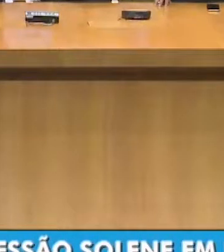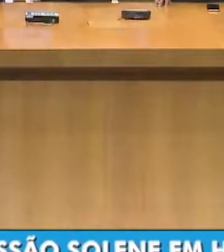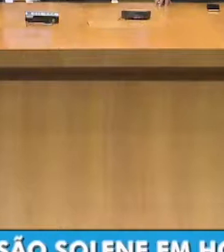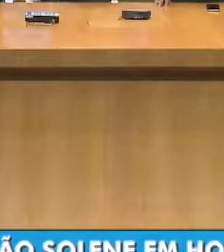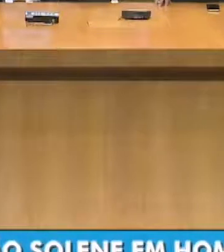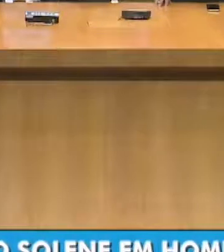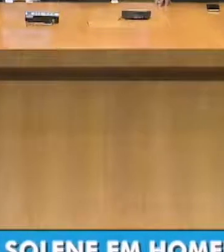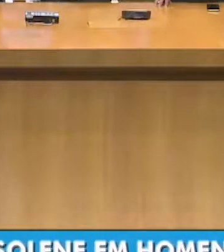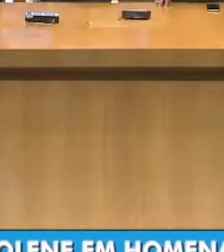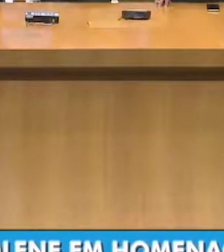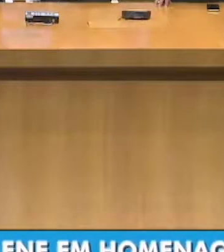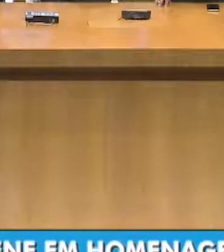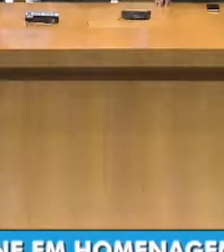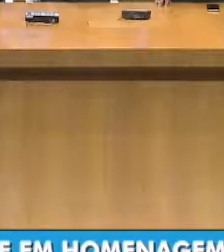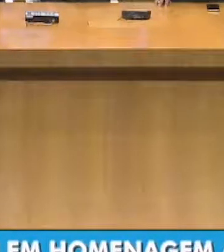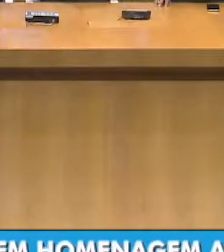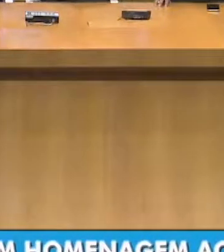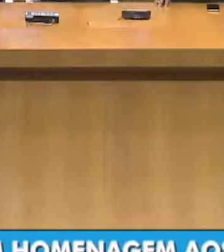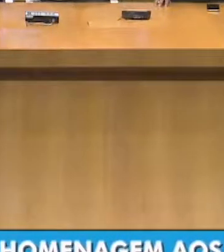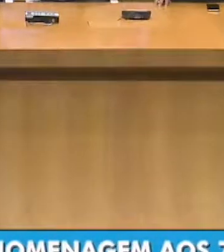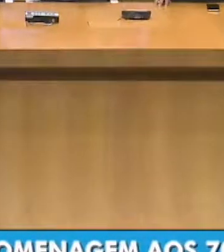a ti